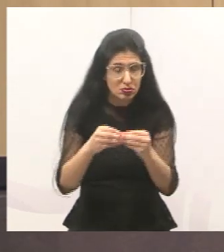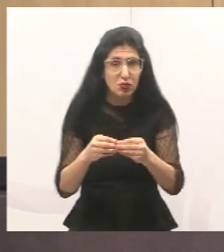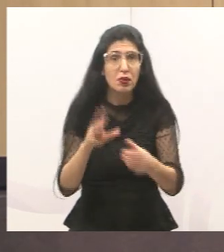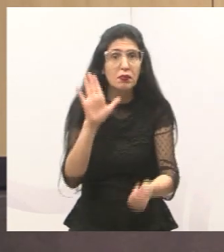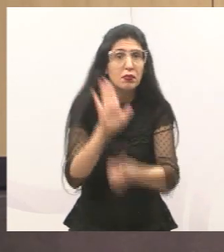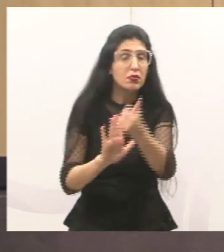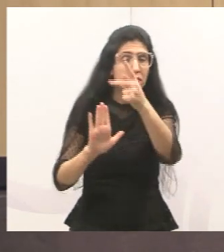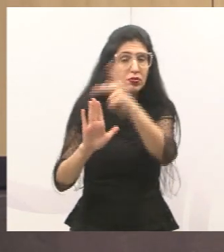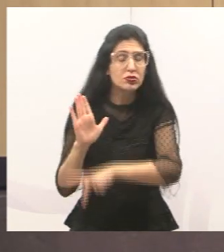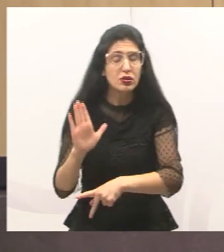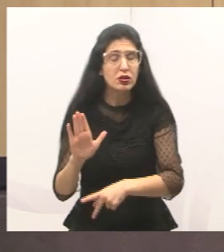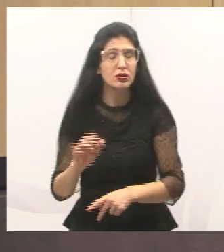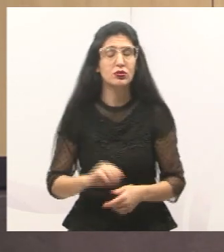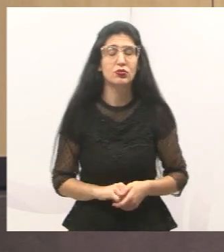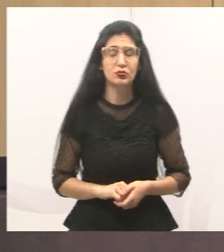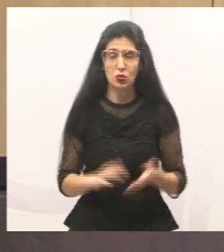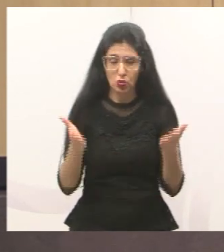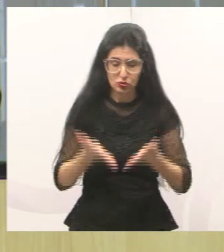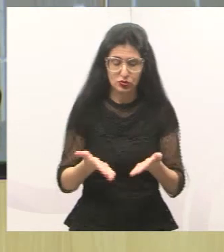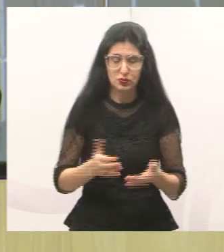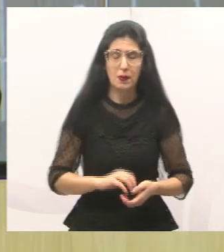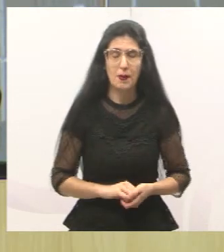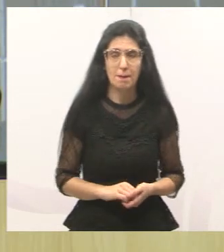primeiro projeto constante da ordem do dia.